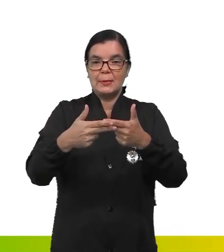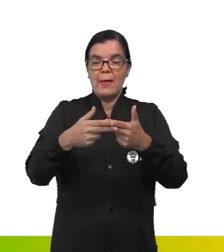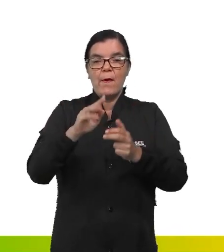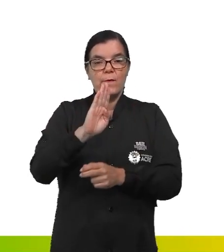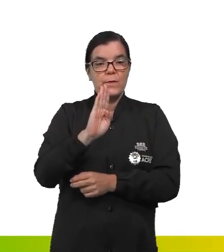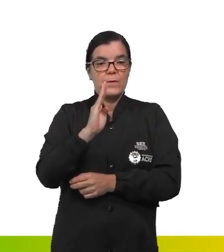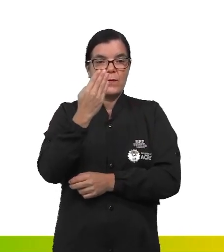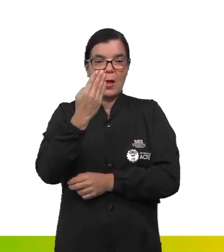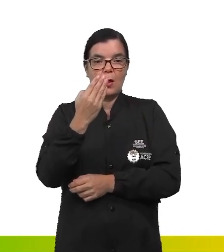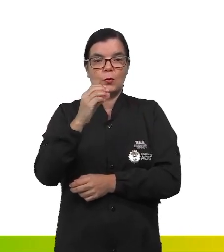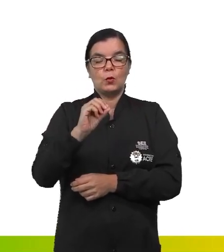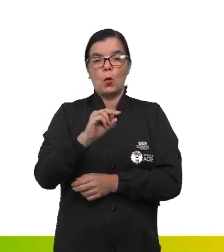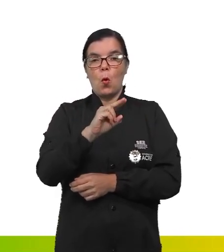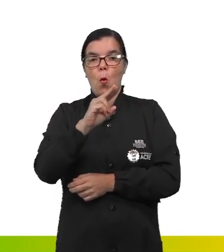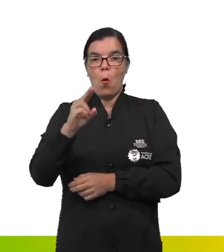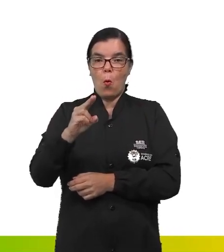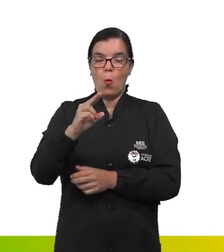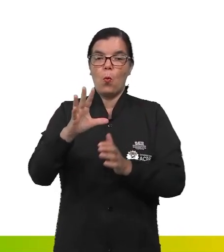piratas ou